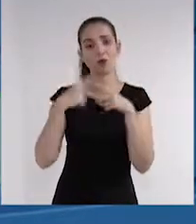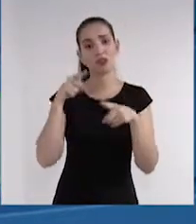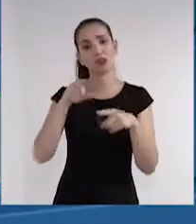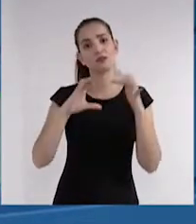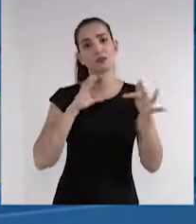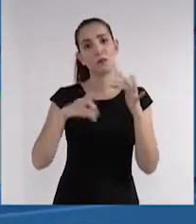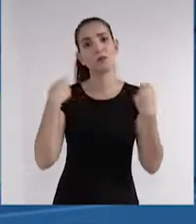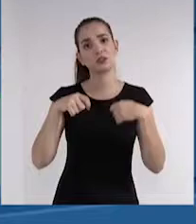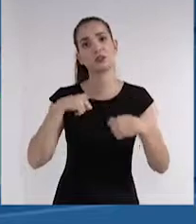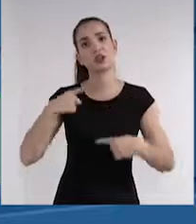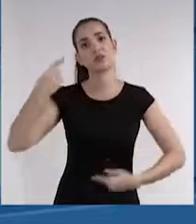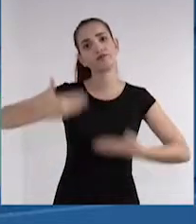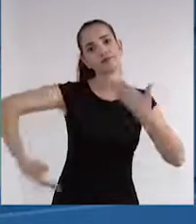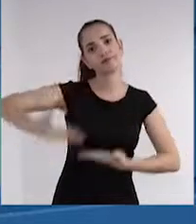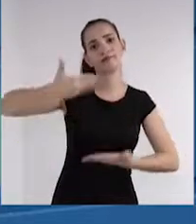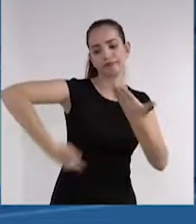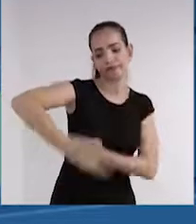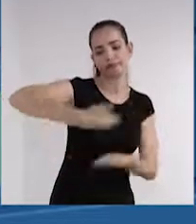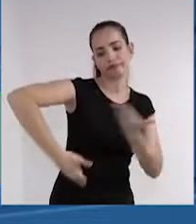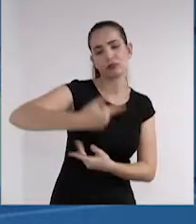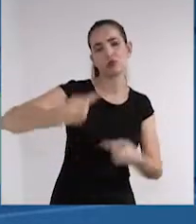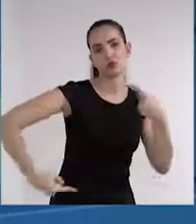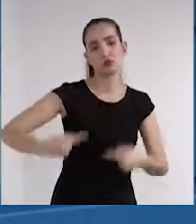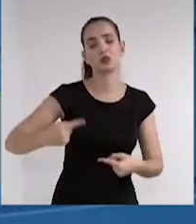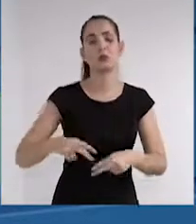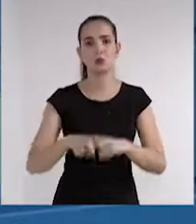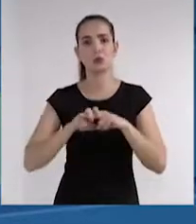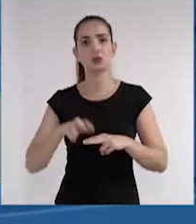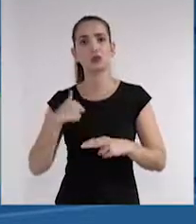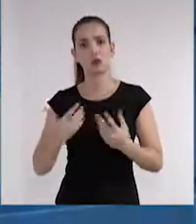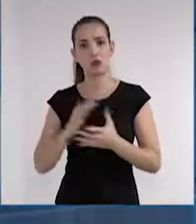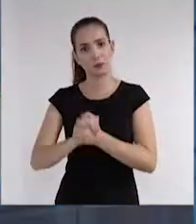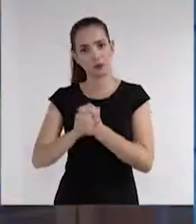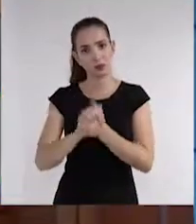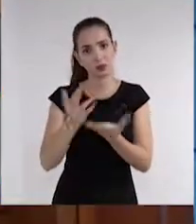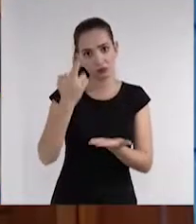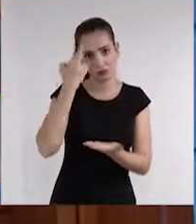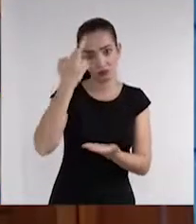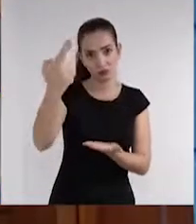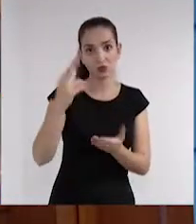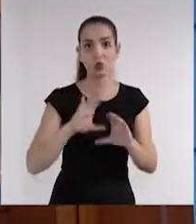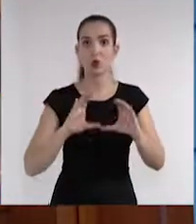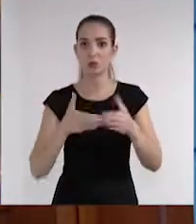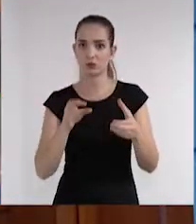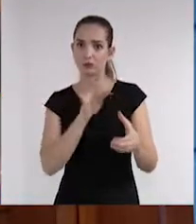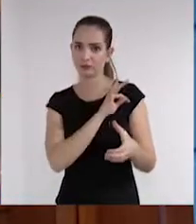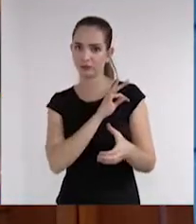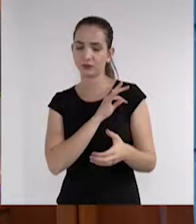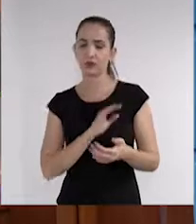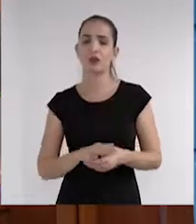que ser discutido. Então, quero te parabenizar e toda a comissão. Obrigado. Talvez por questões até